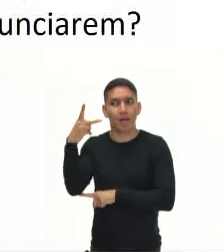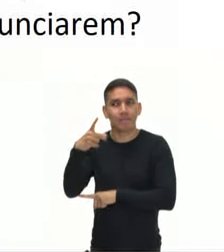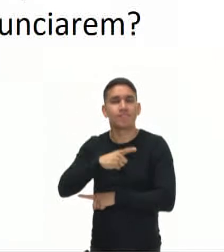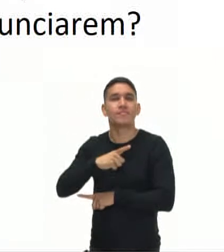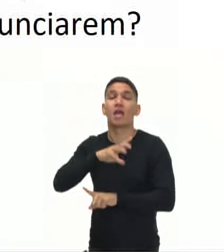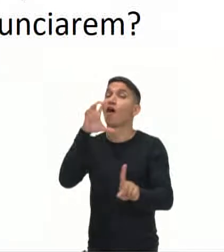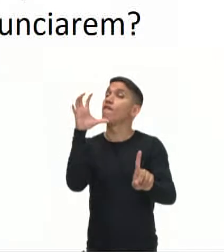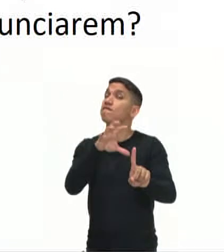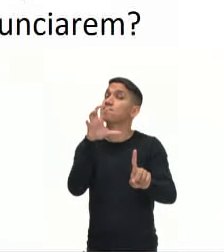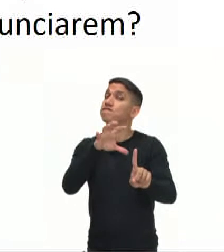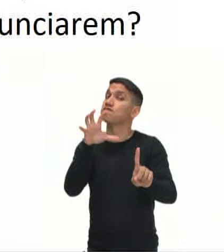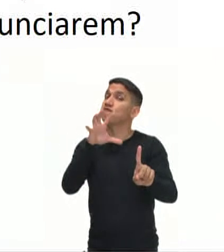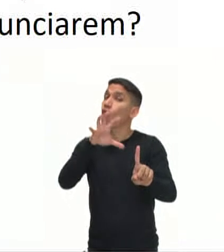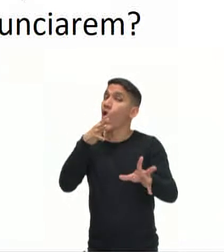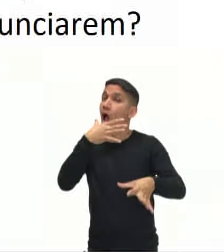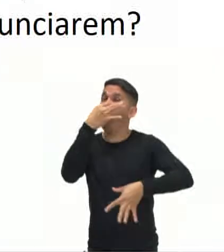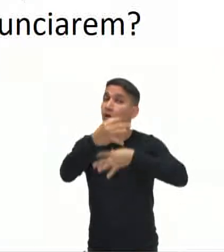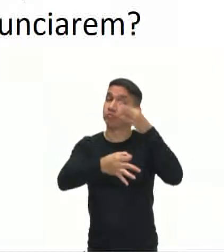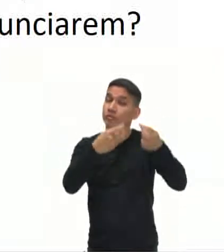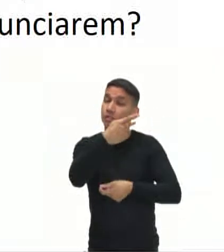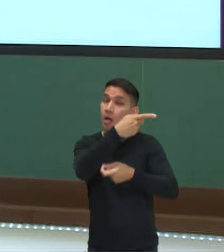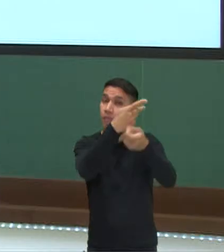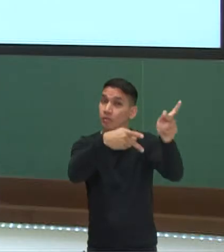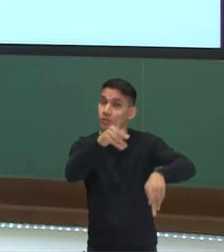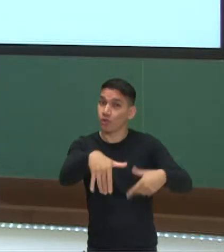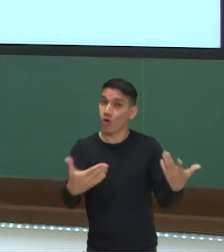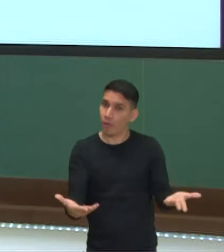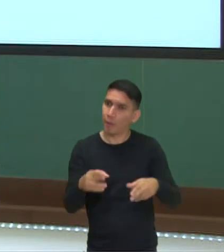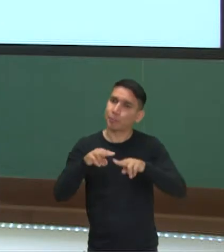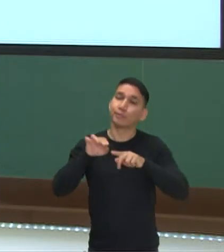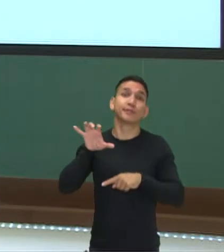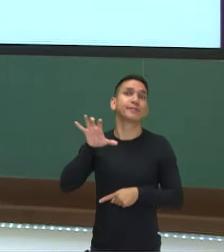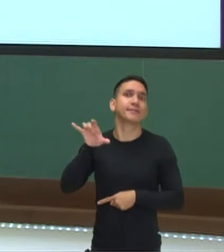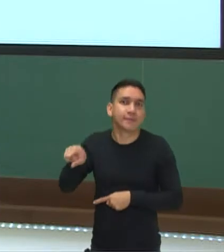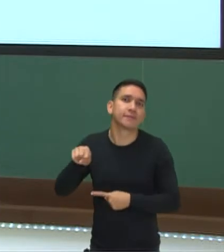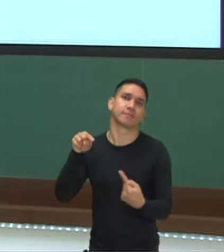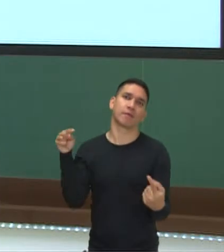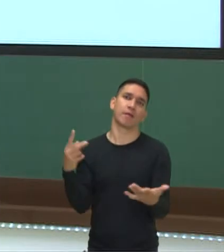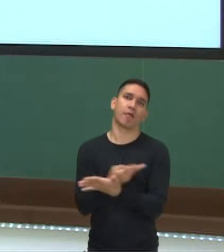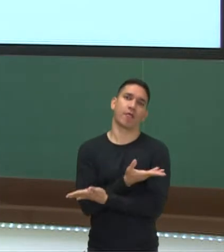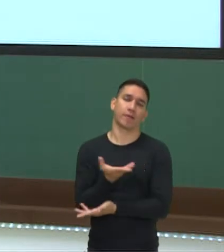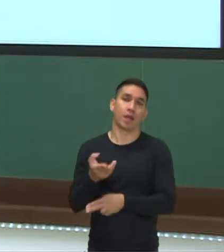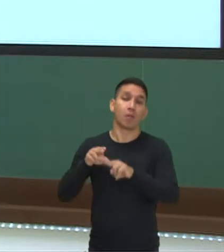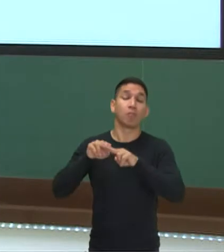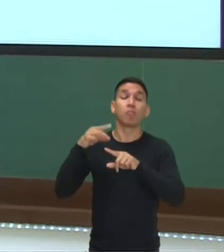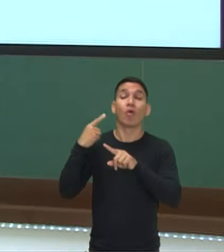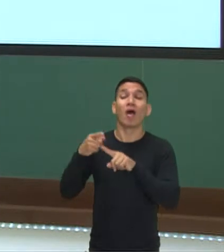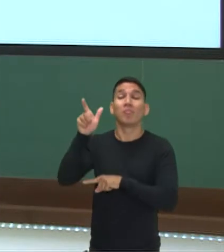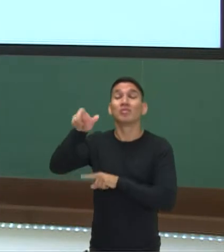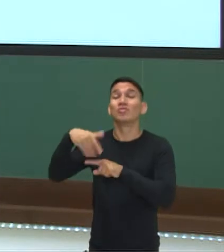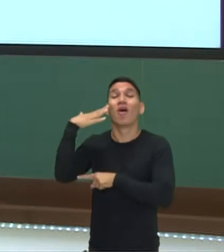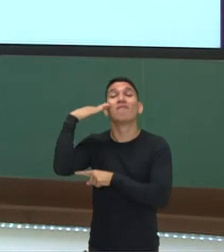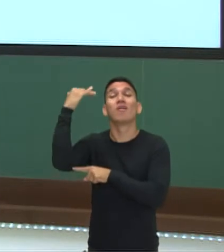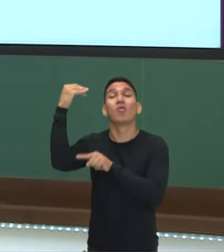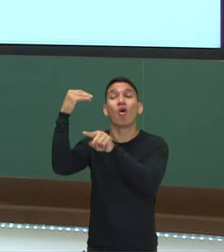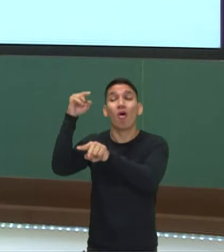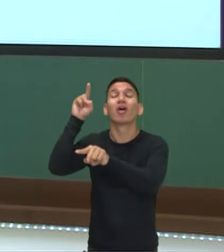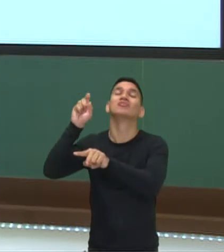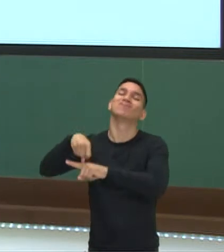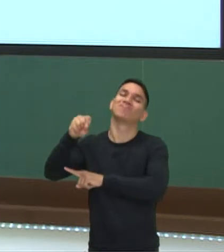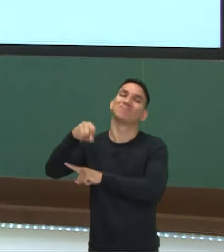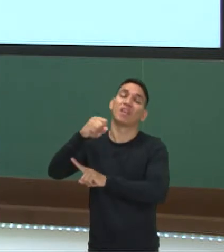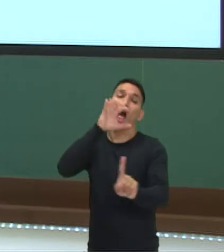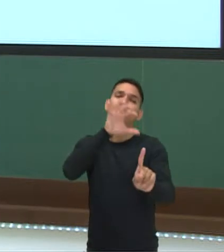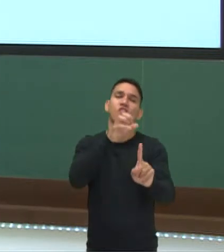certa influência na opinião pública. E aqui é a verdadeira questão. Como são celebridades, sim, influenciam,